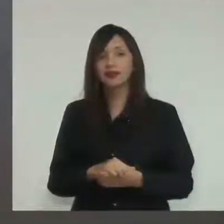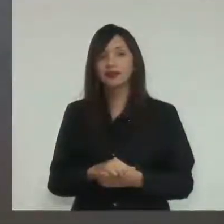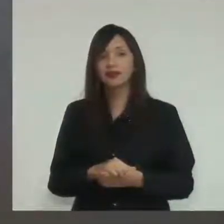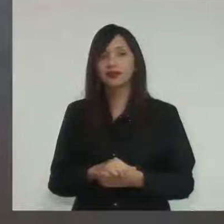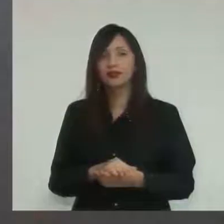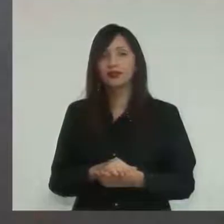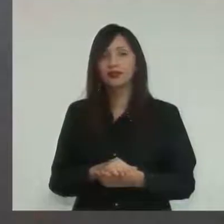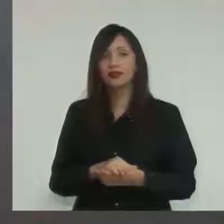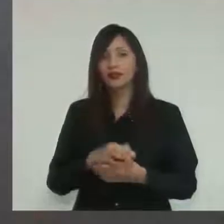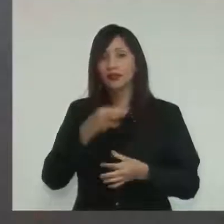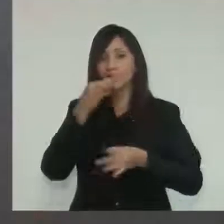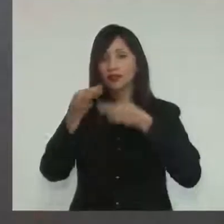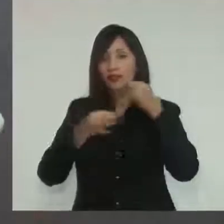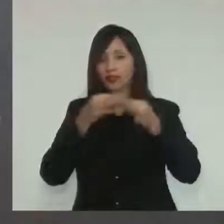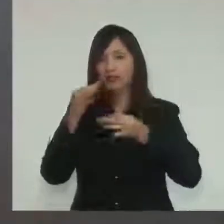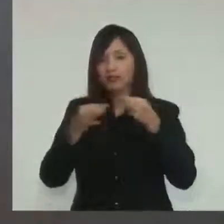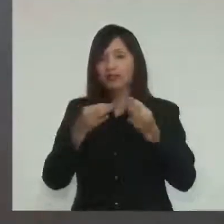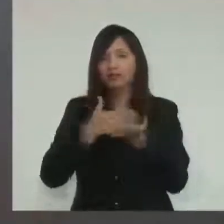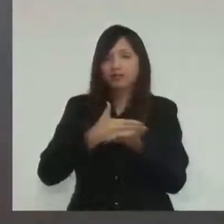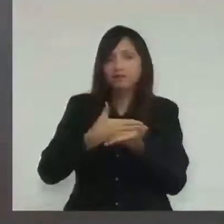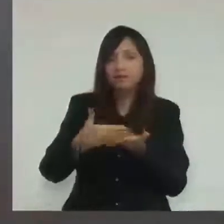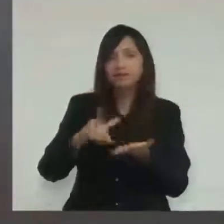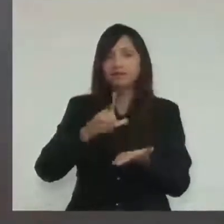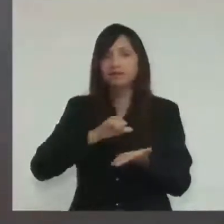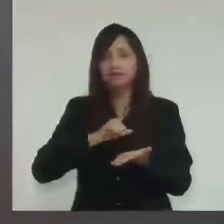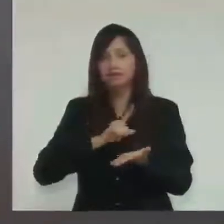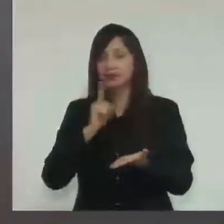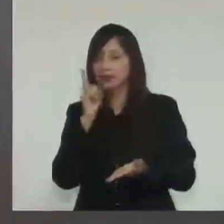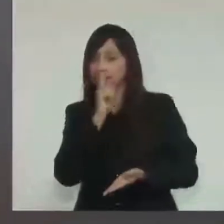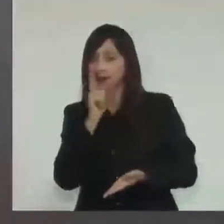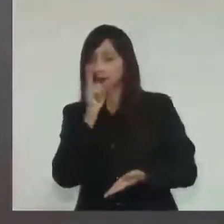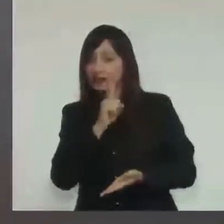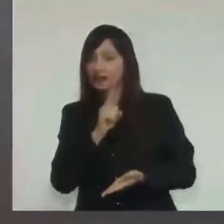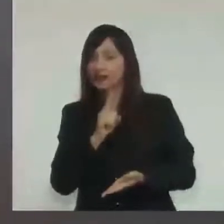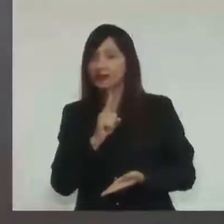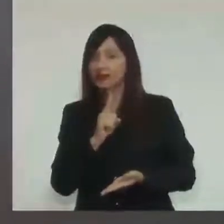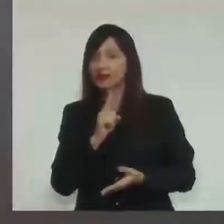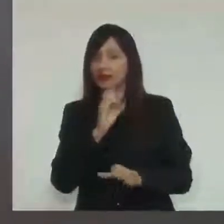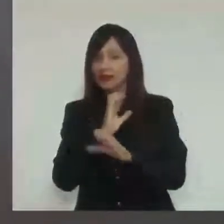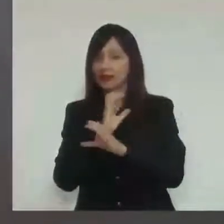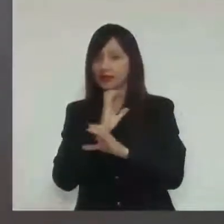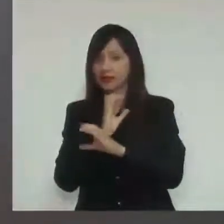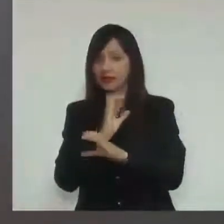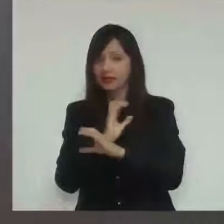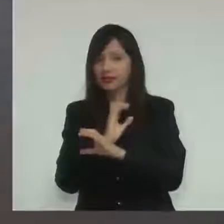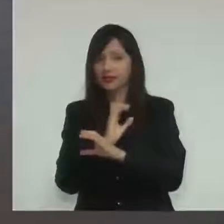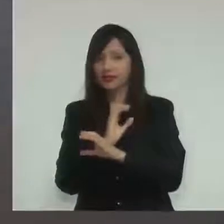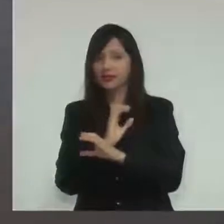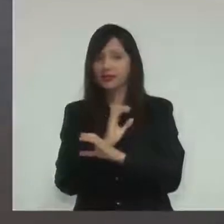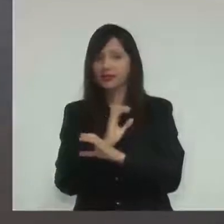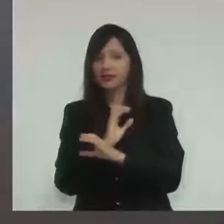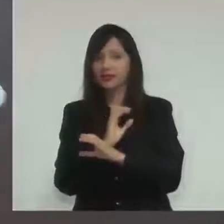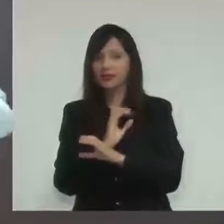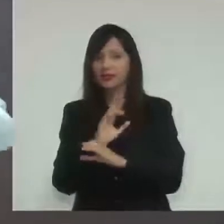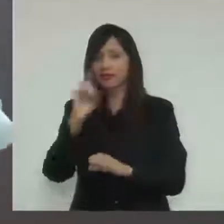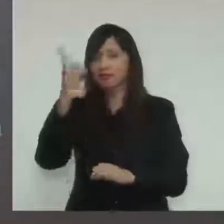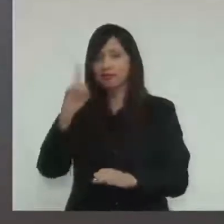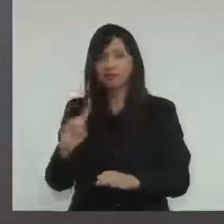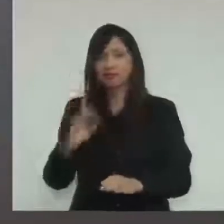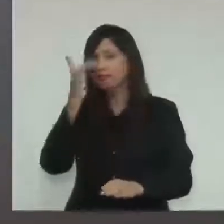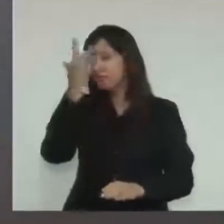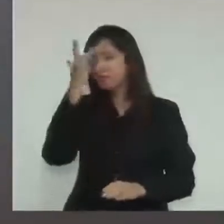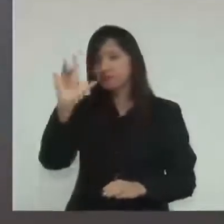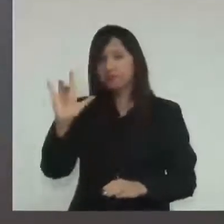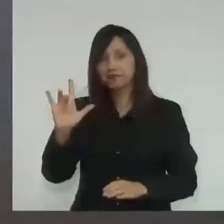Foi colocado que, a princípio, foi uma falha de comunicação e que a diretora não sabia